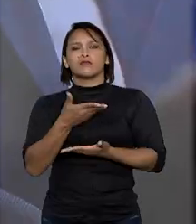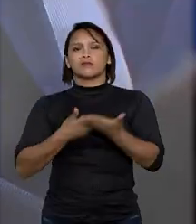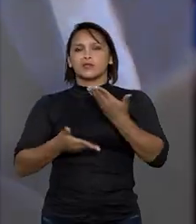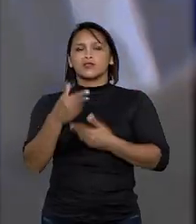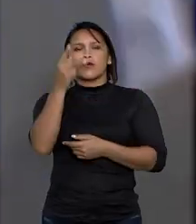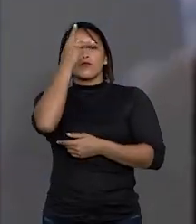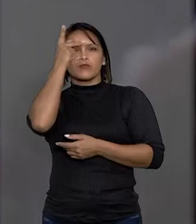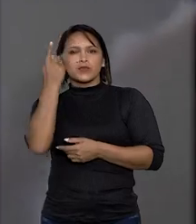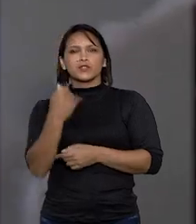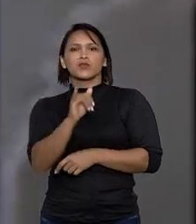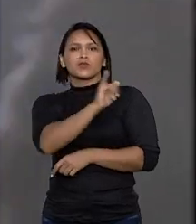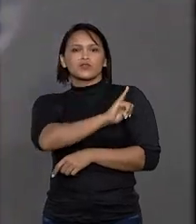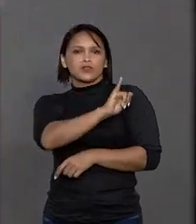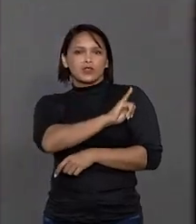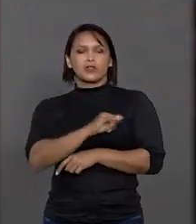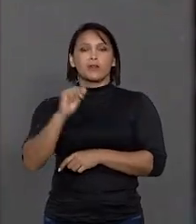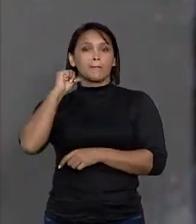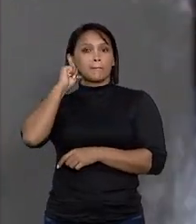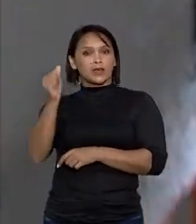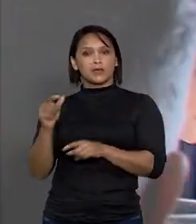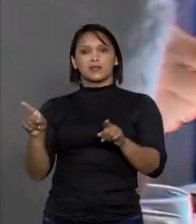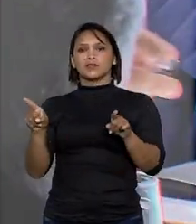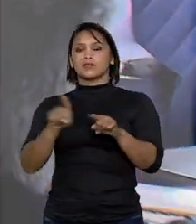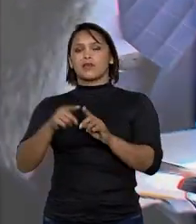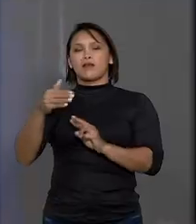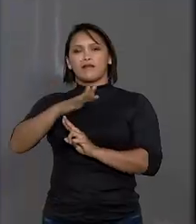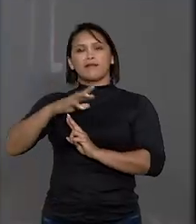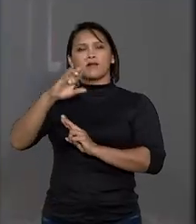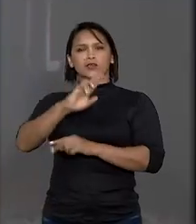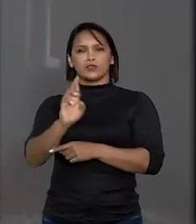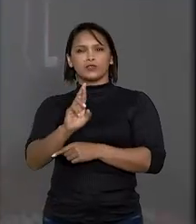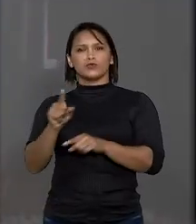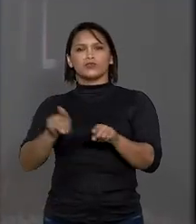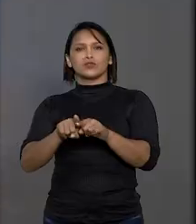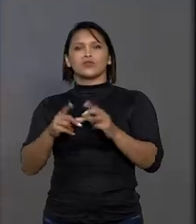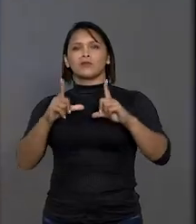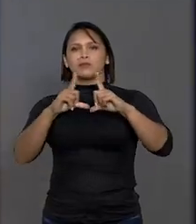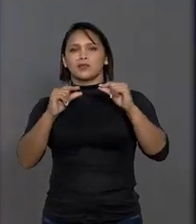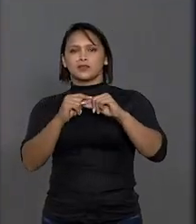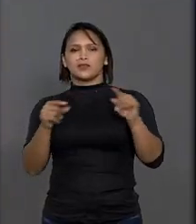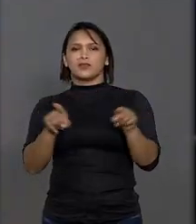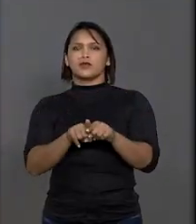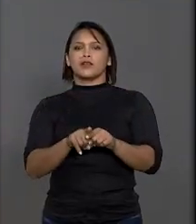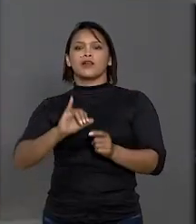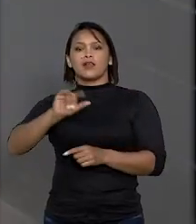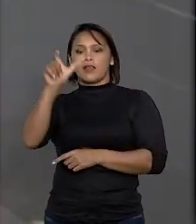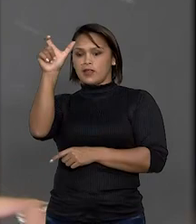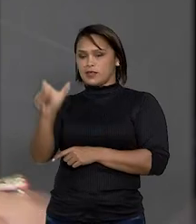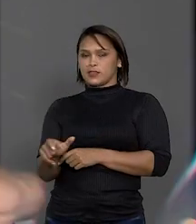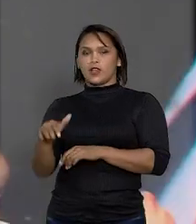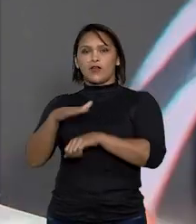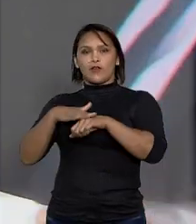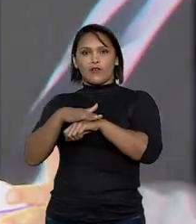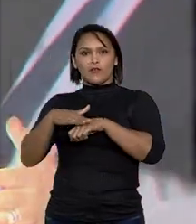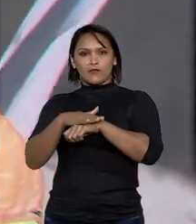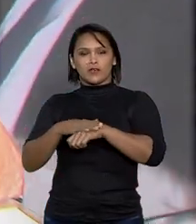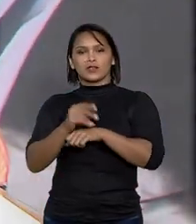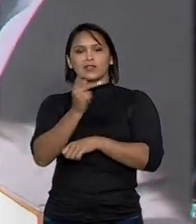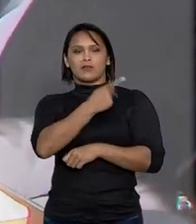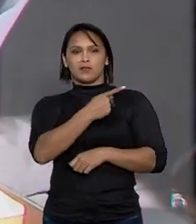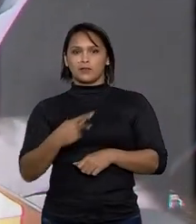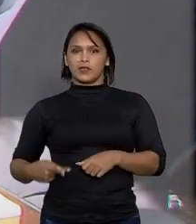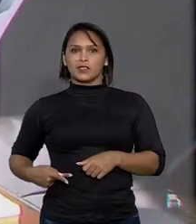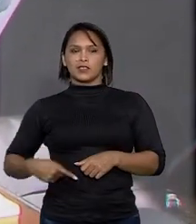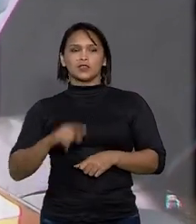participação de pessoas do Rio de Janeiro Minas Gerais Rio Grande do Sul e Distrito Federal Jefferson teve uma conversa com o Ministro Humberto